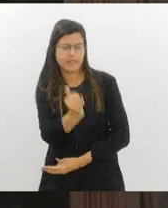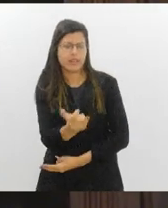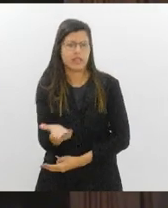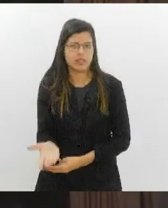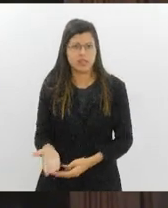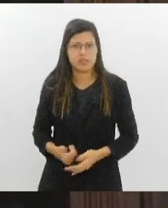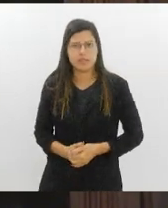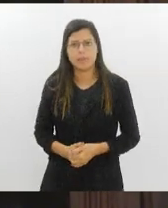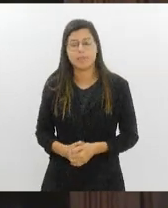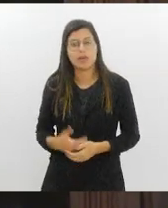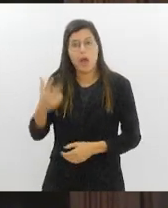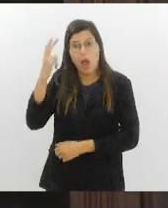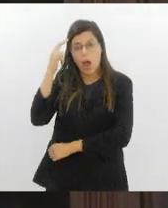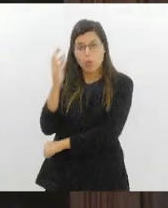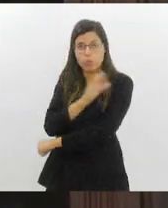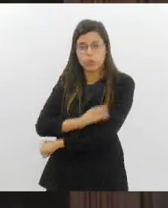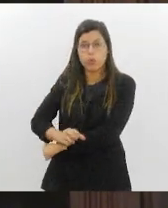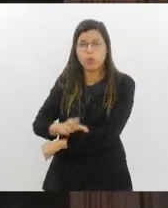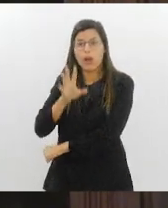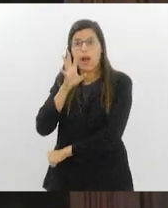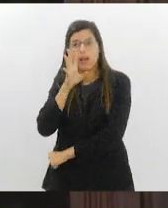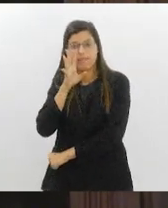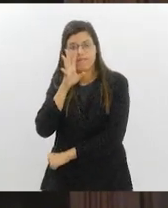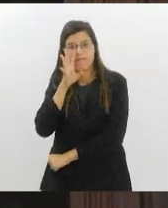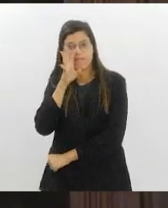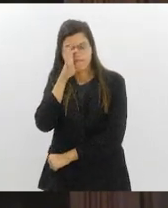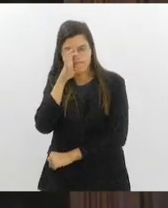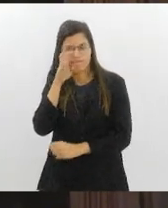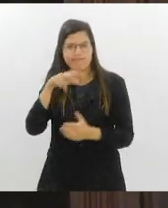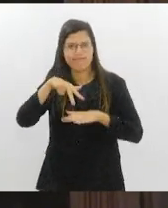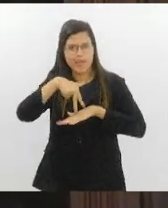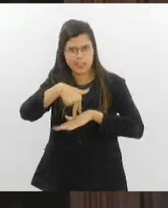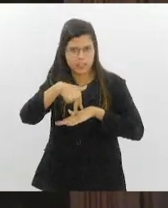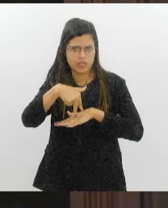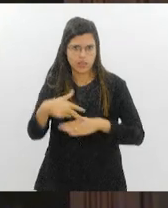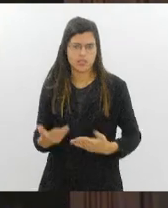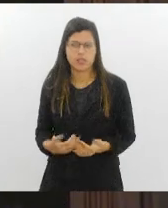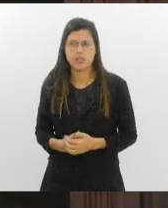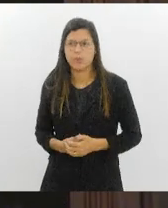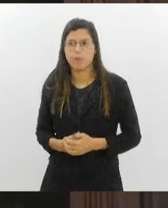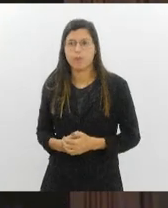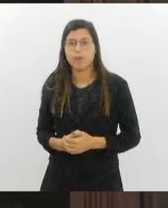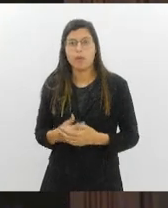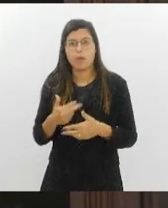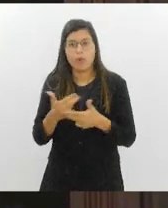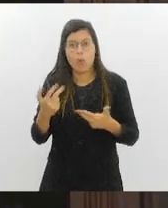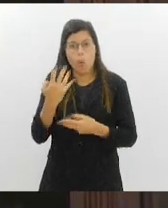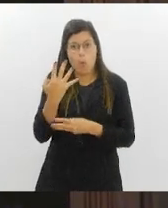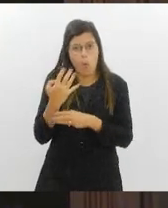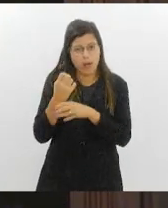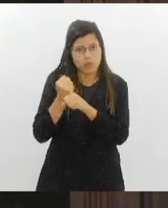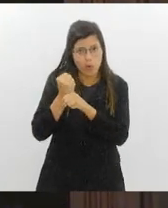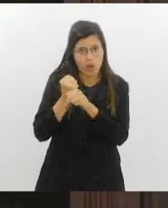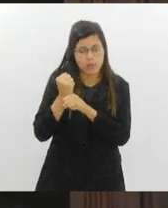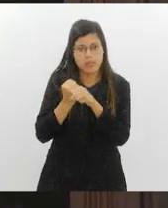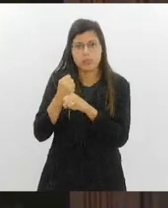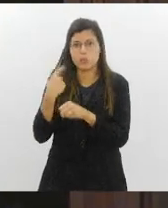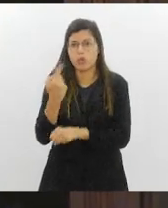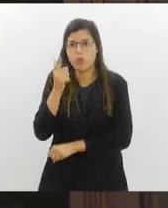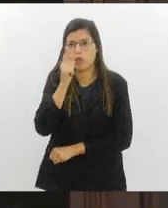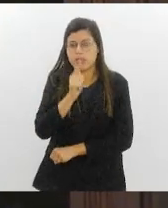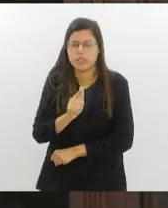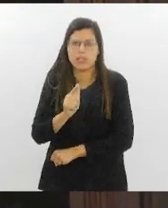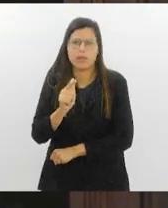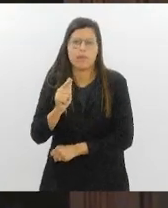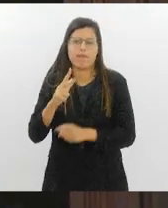a resistência. E uma das coisas que levou a gente a superar aqueles 4 anos de obscurantismo contra a